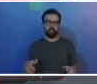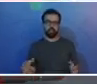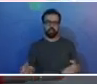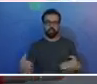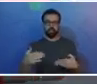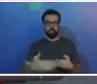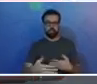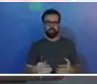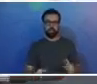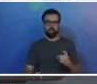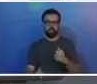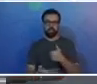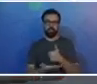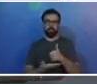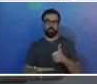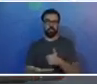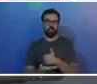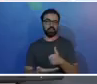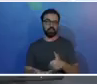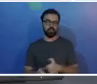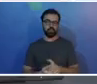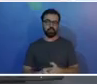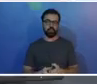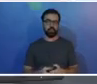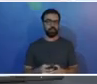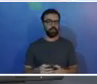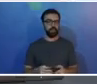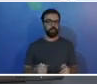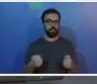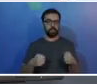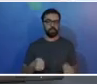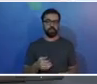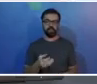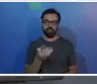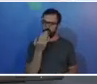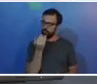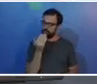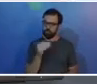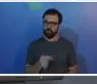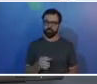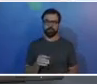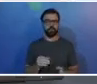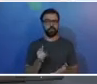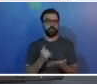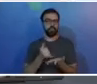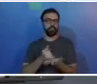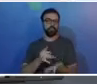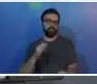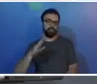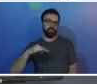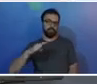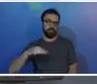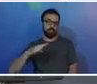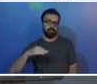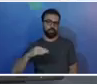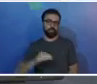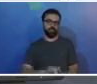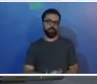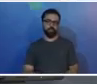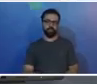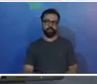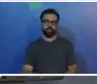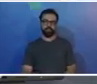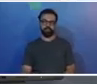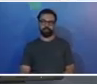alimentos essenciais para a nossa saúde, para a nossa sobrevivência, o governo põe esse imposto menorzinho, uma parte pequenininha do